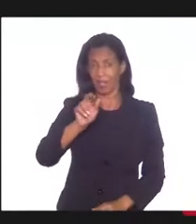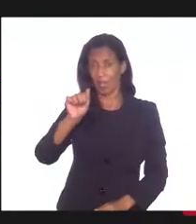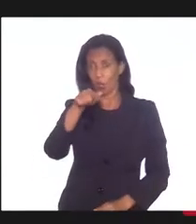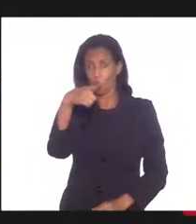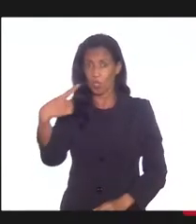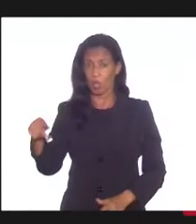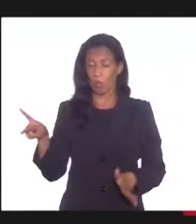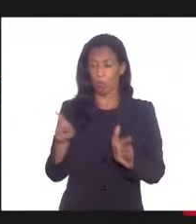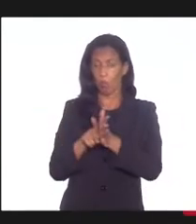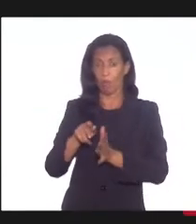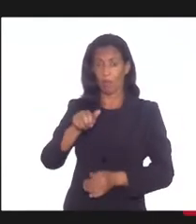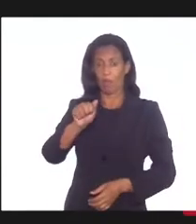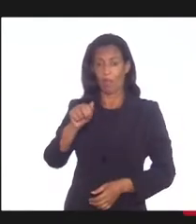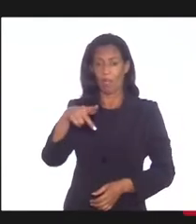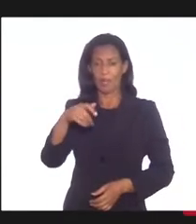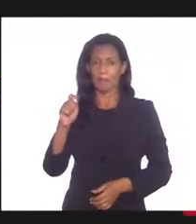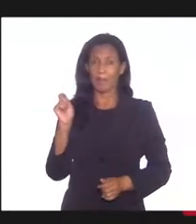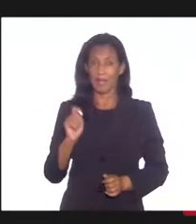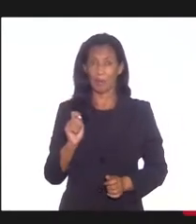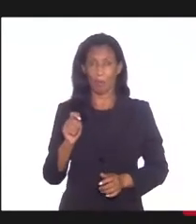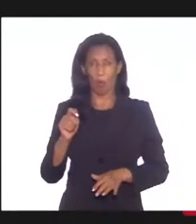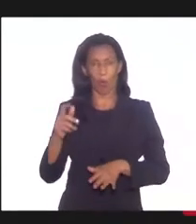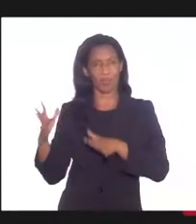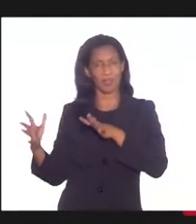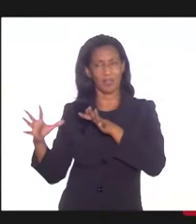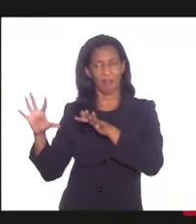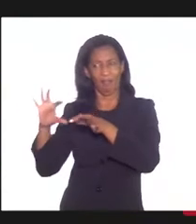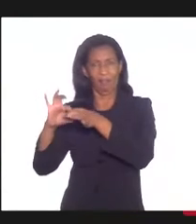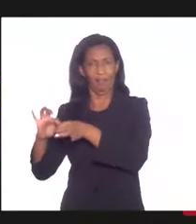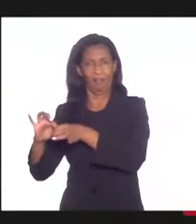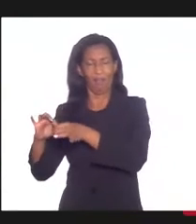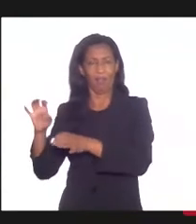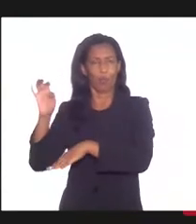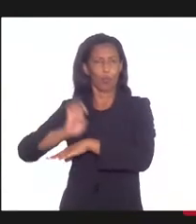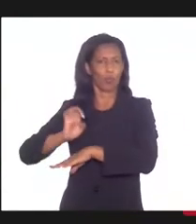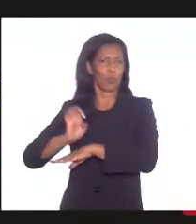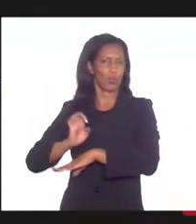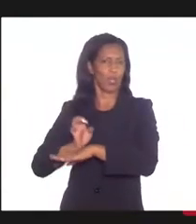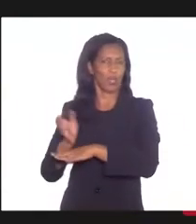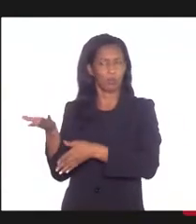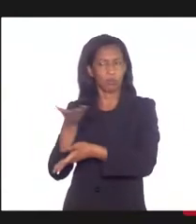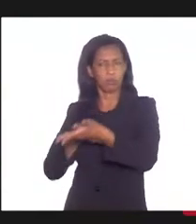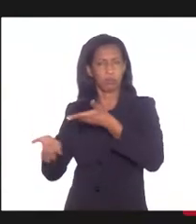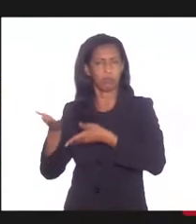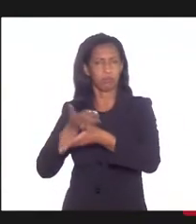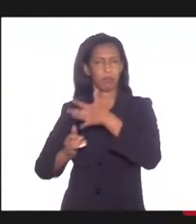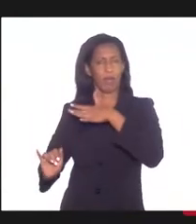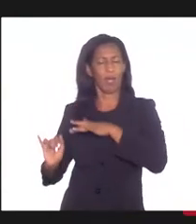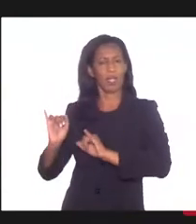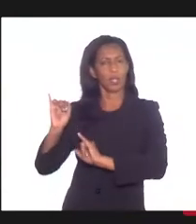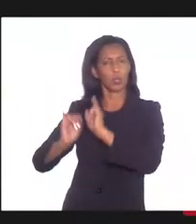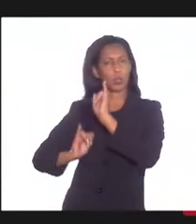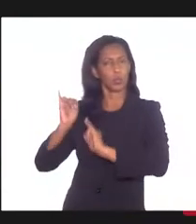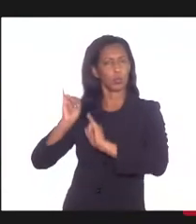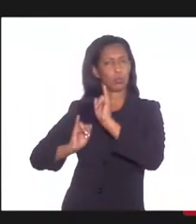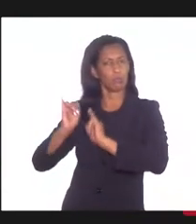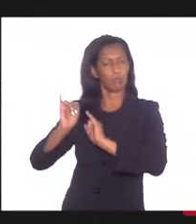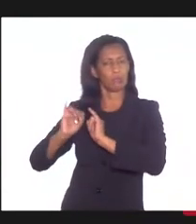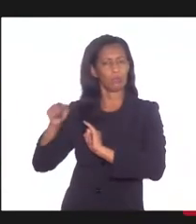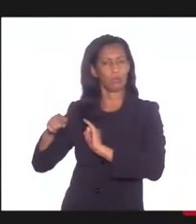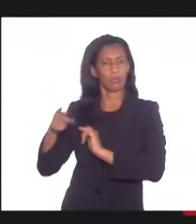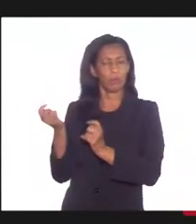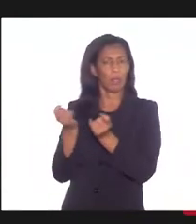ANP, ele pode se articular com estados para harmonização da questão da indústria de gás natural, especialmente